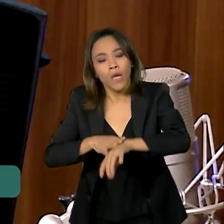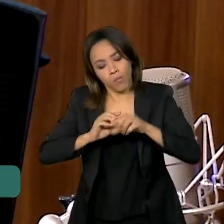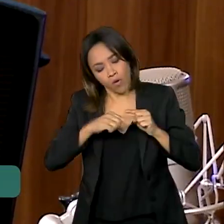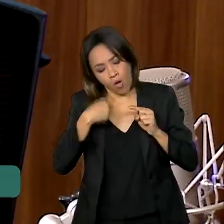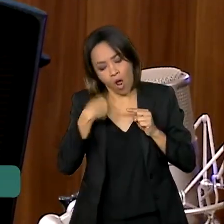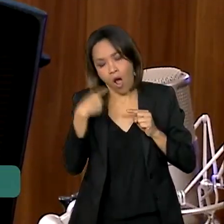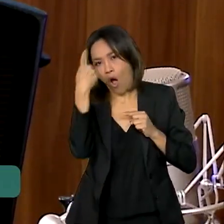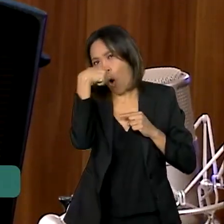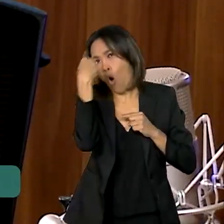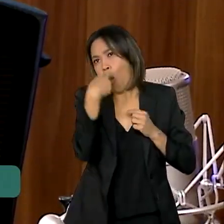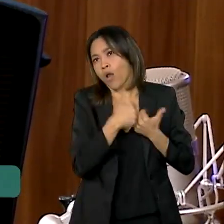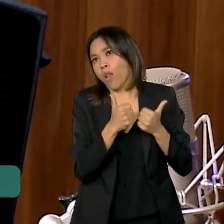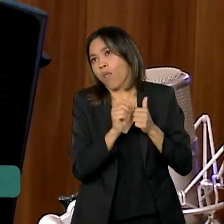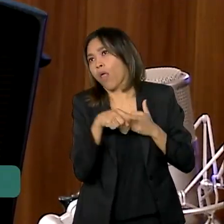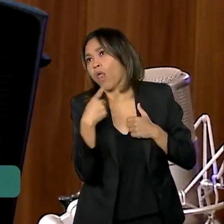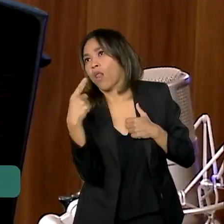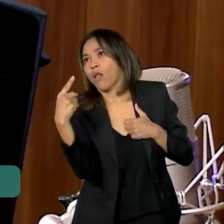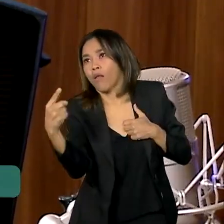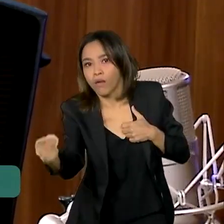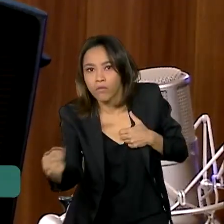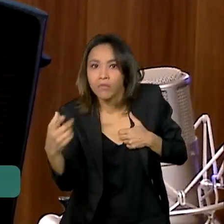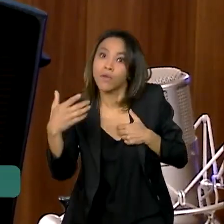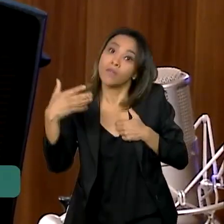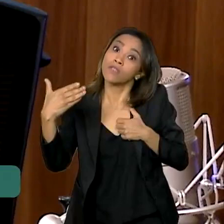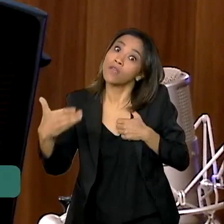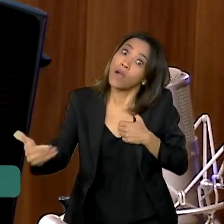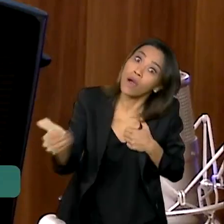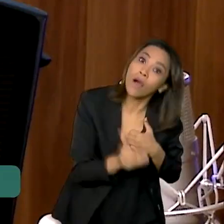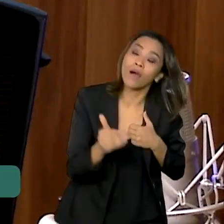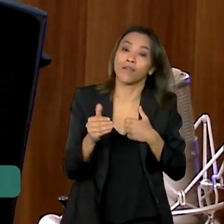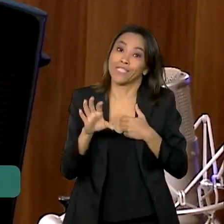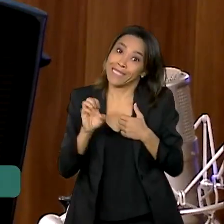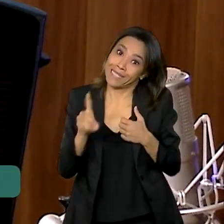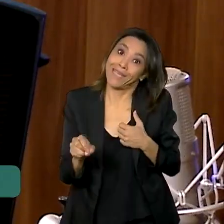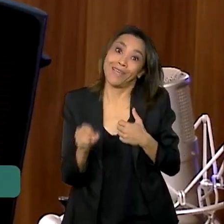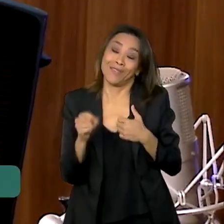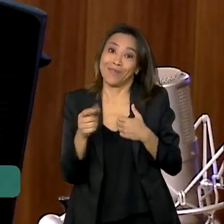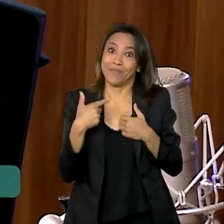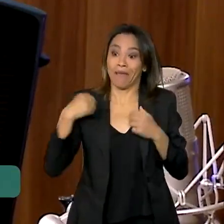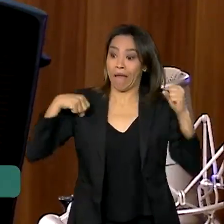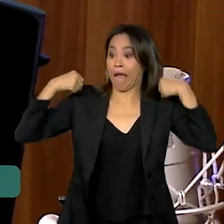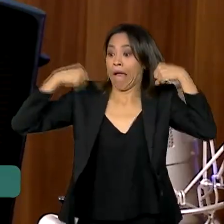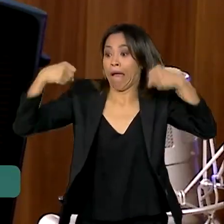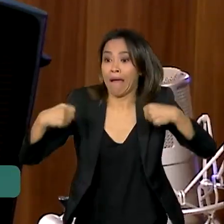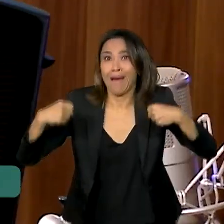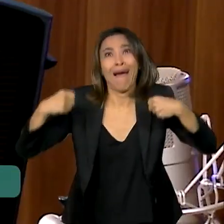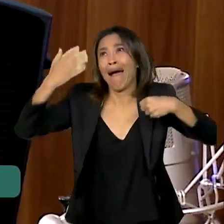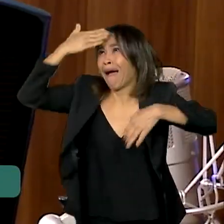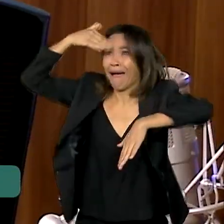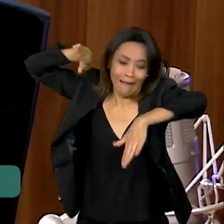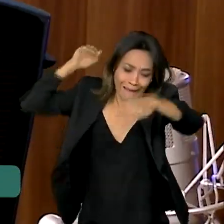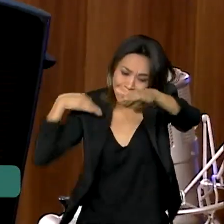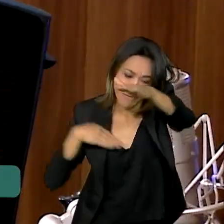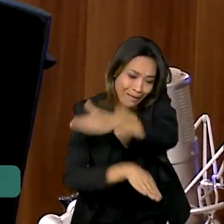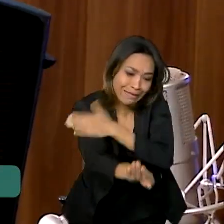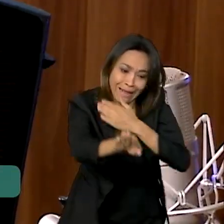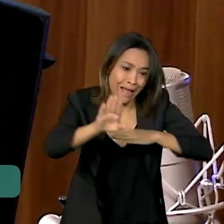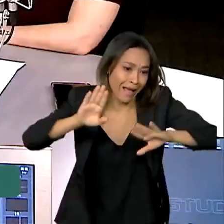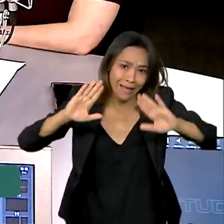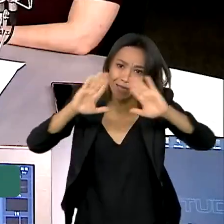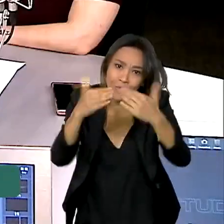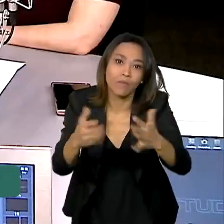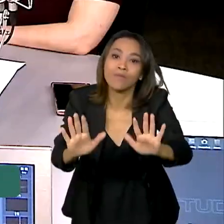casa. E o mais importante é chegar cedo para não ter aquela cena de Indiana Jones, né, ter que se jogar embaixo do